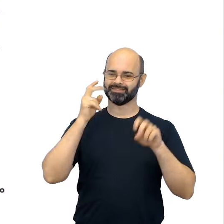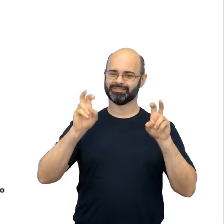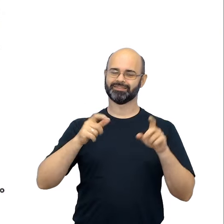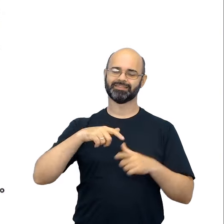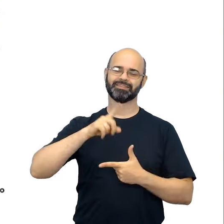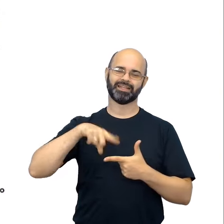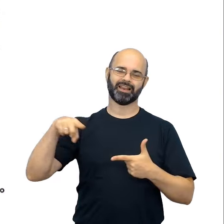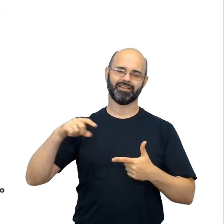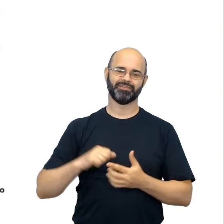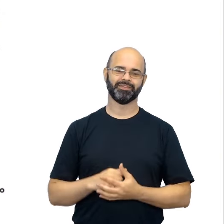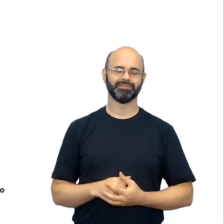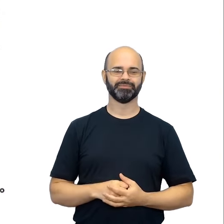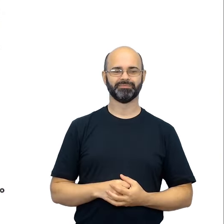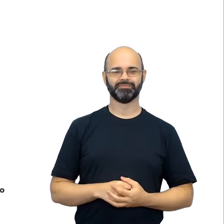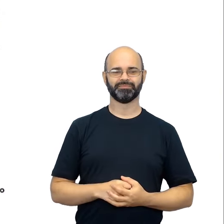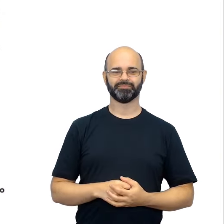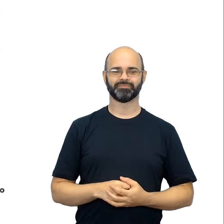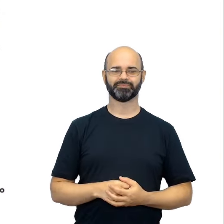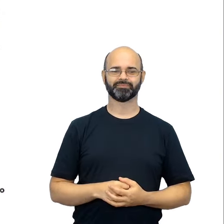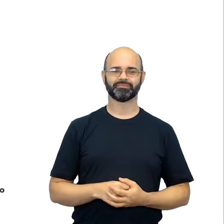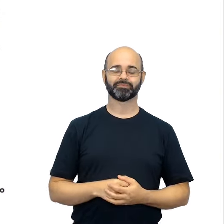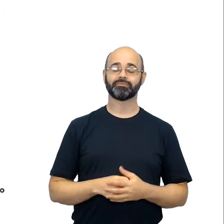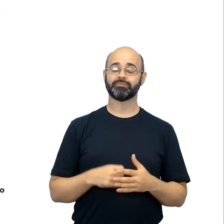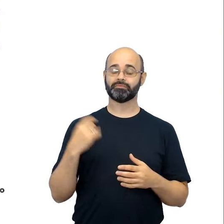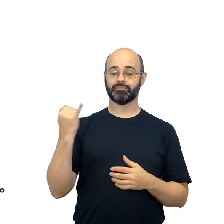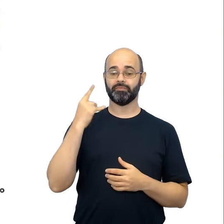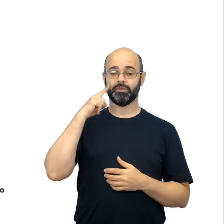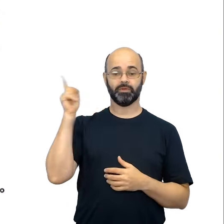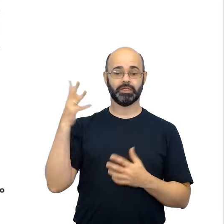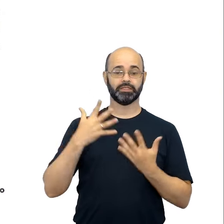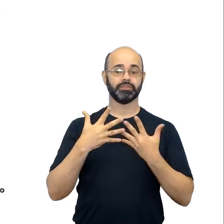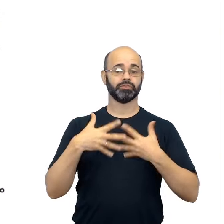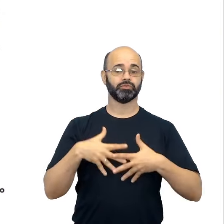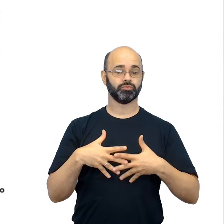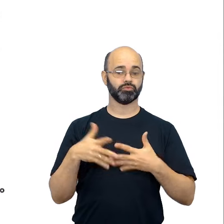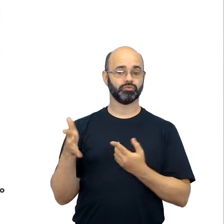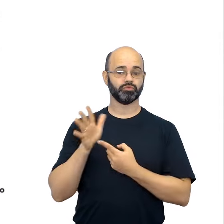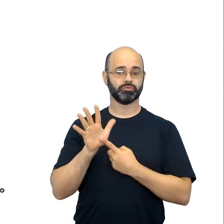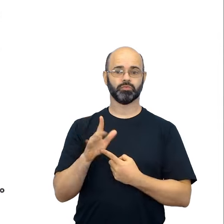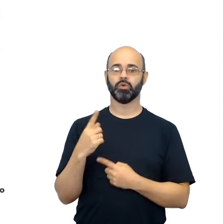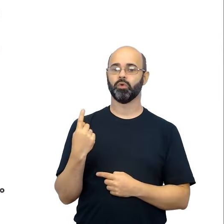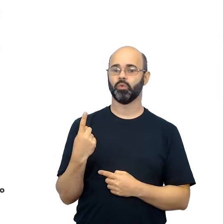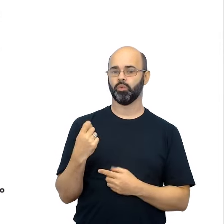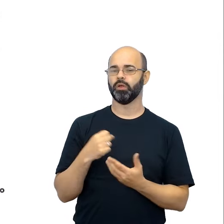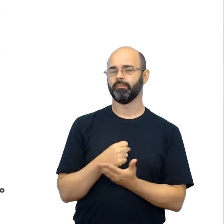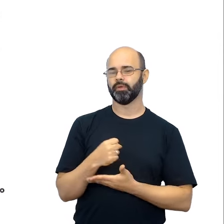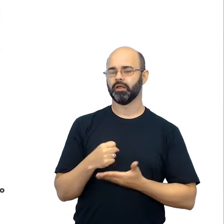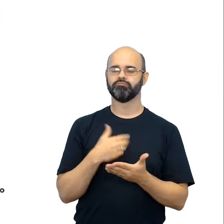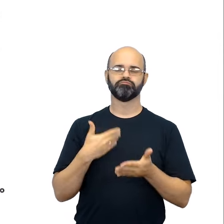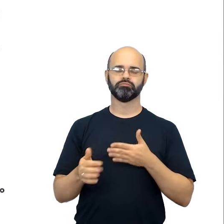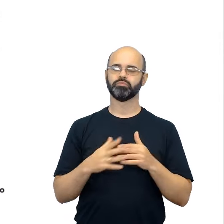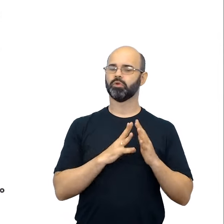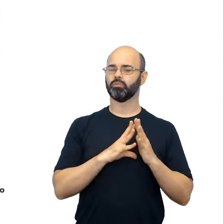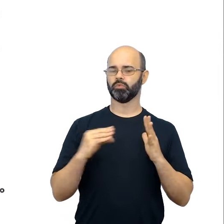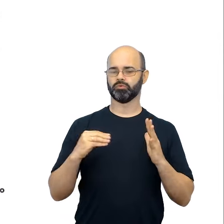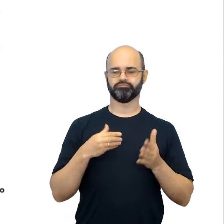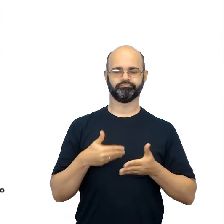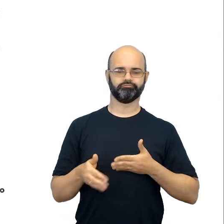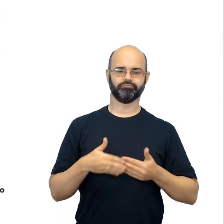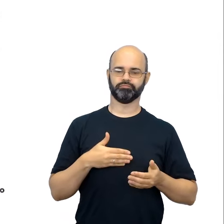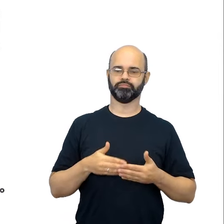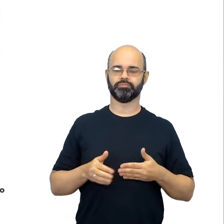É importante perceber que eles apresentam uma estrutura única, né, básica, independente do modelo. Eles